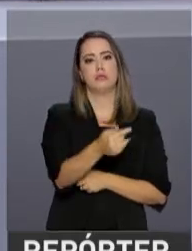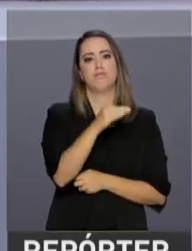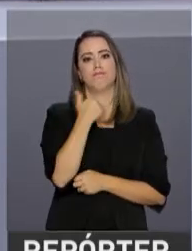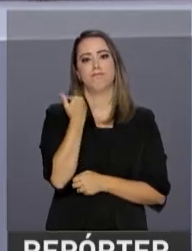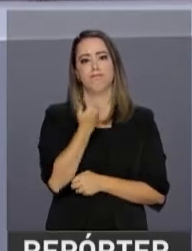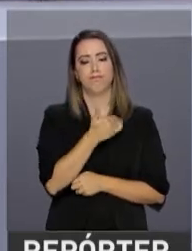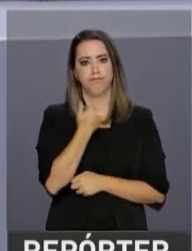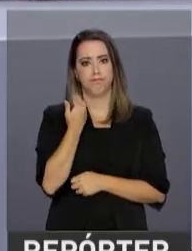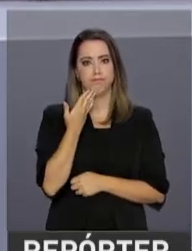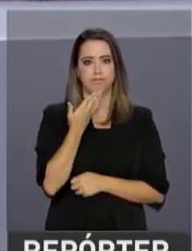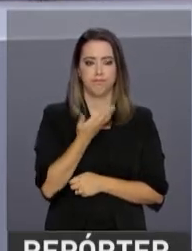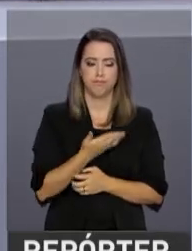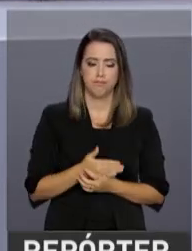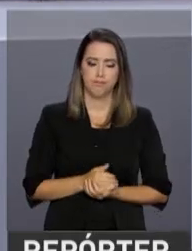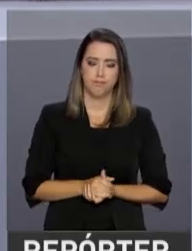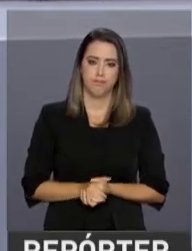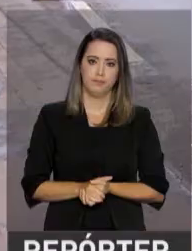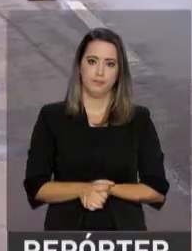nas estradas federais